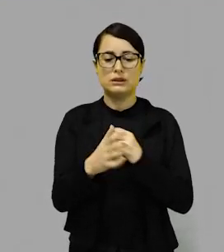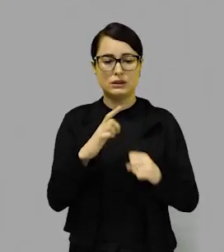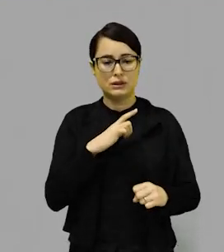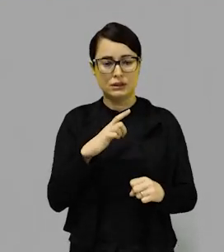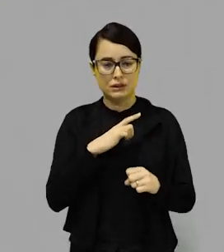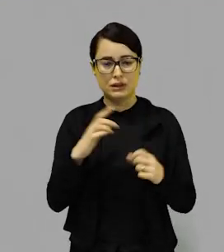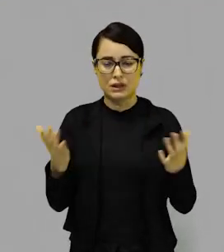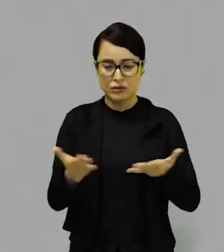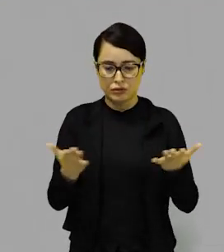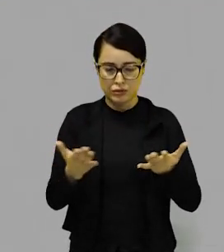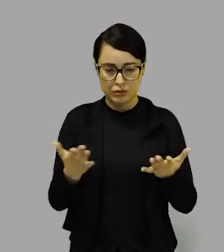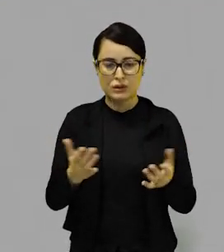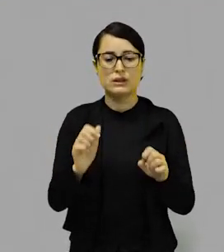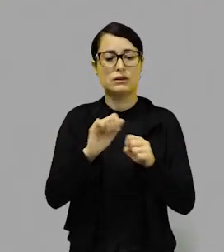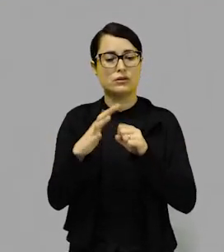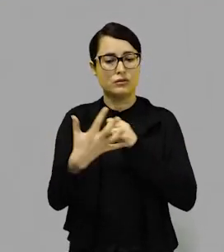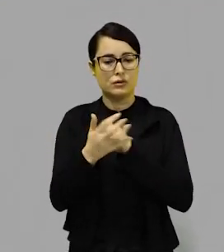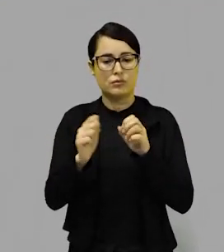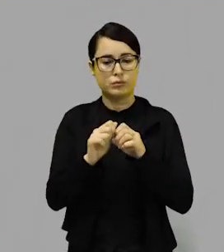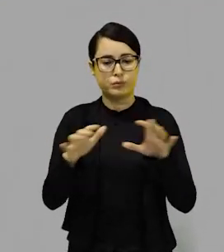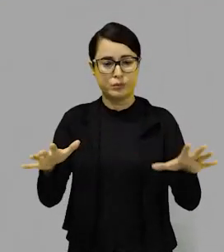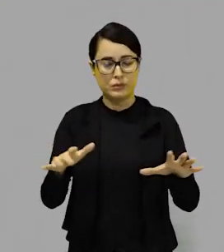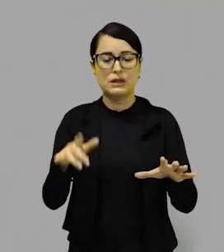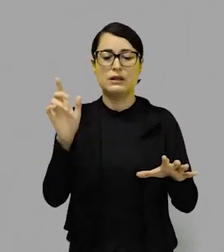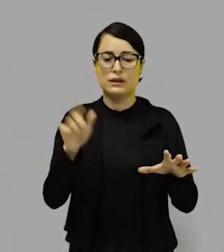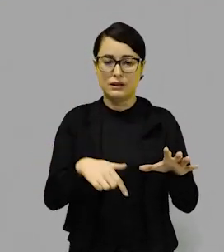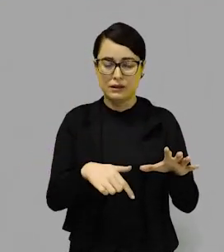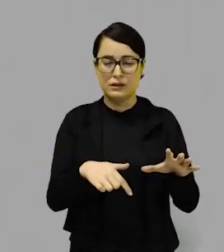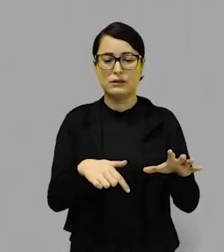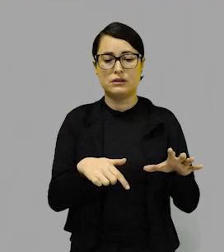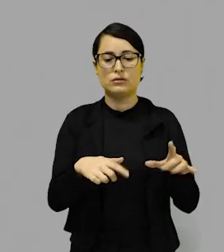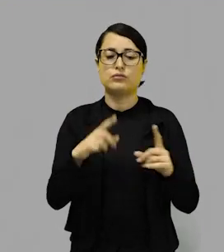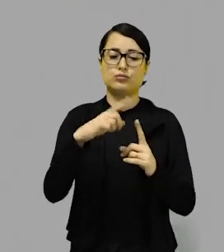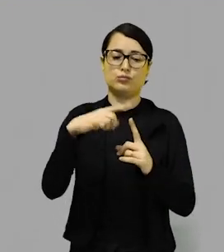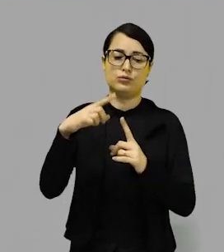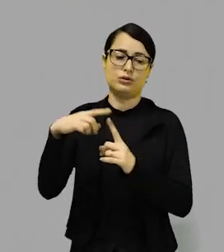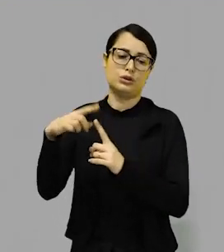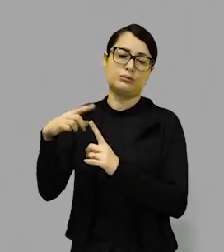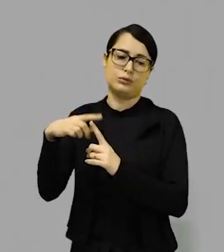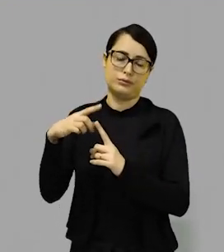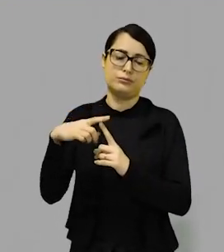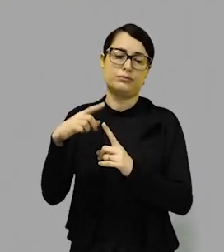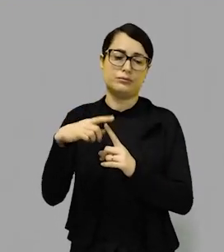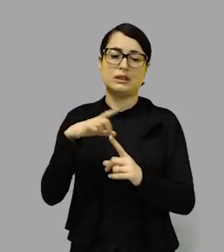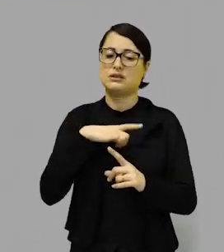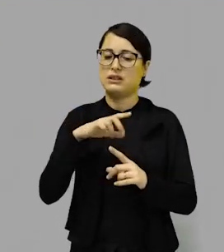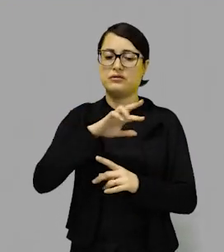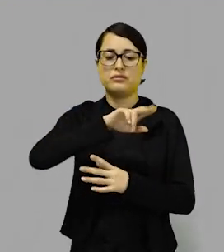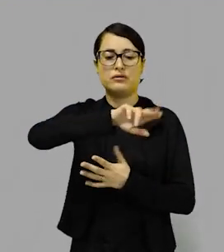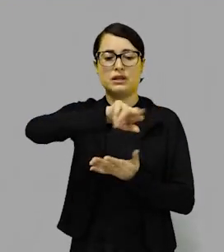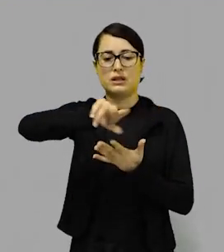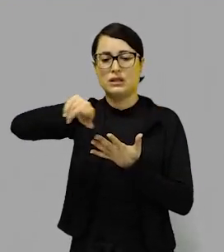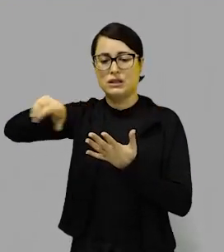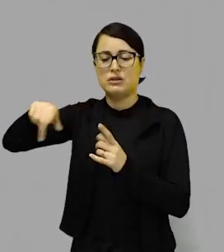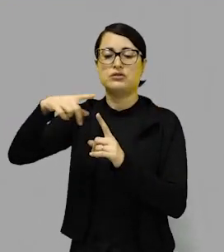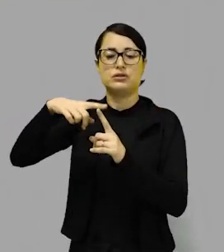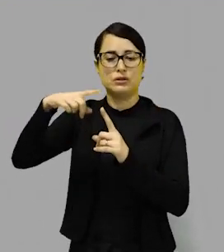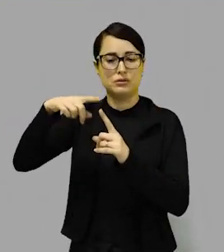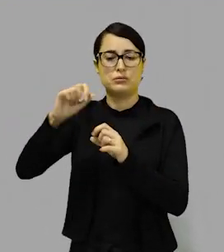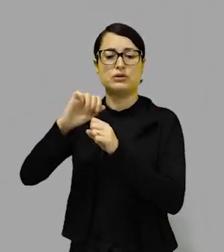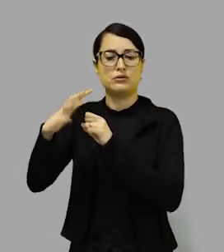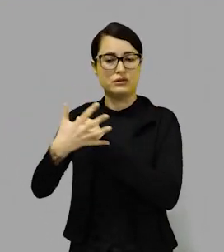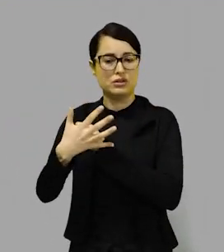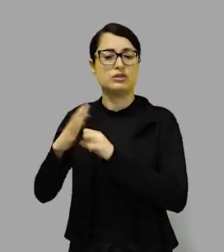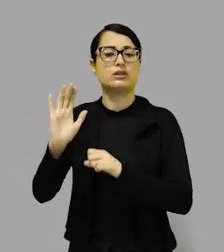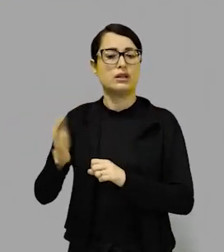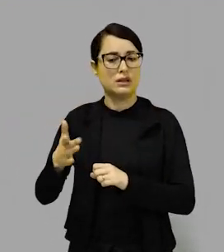afetando a humanidade atualmente, ele é apenas um tipo. Tá? Mas já existiu vários outros coronavírus que,